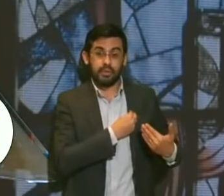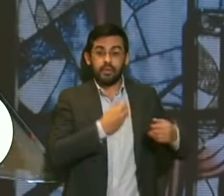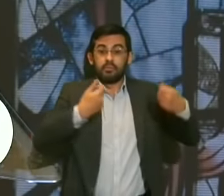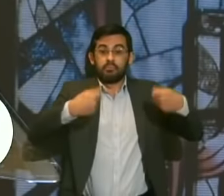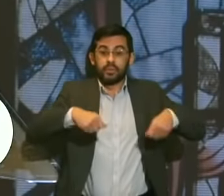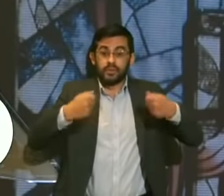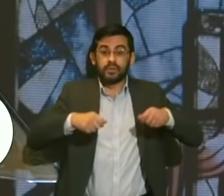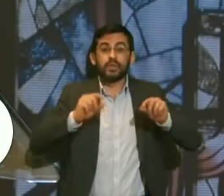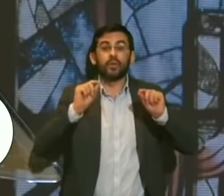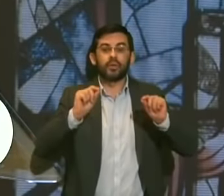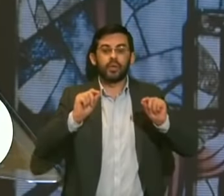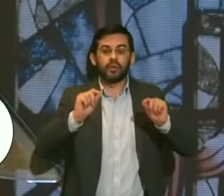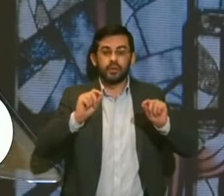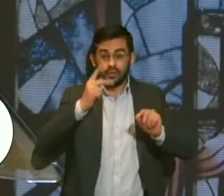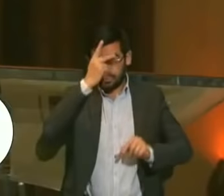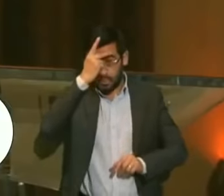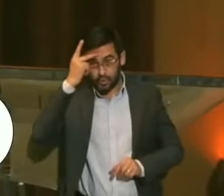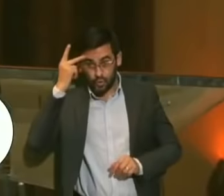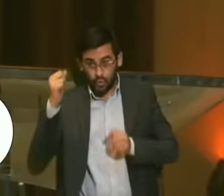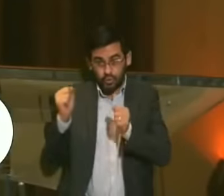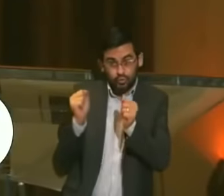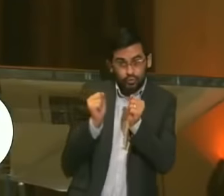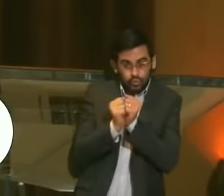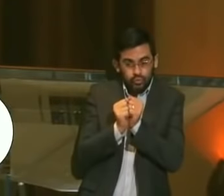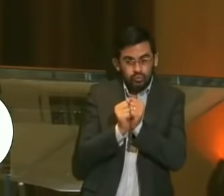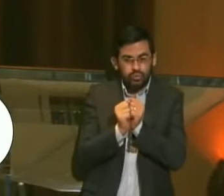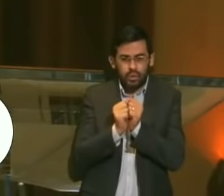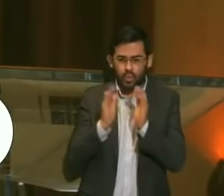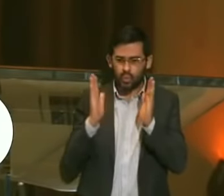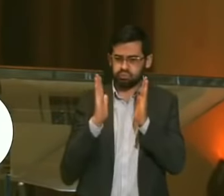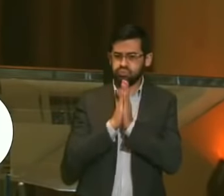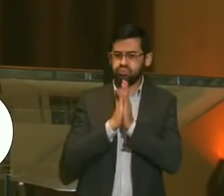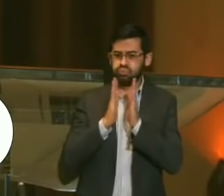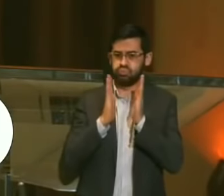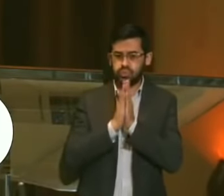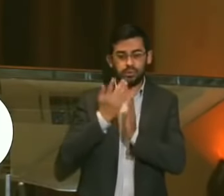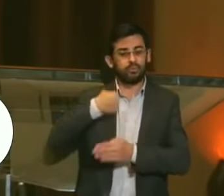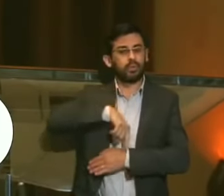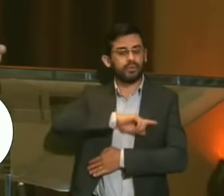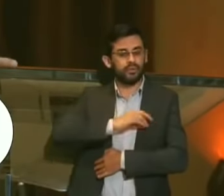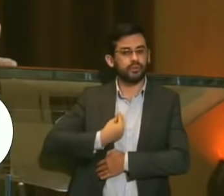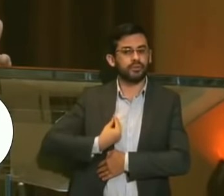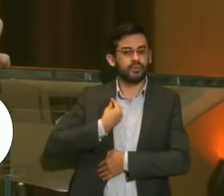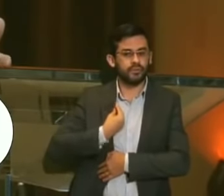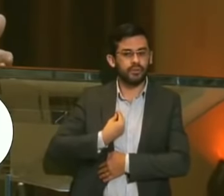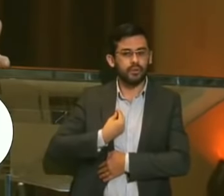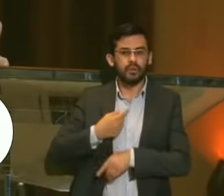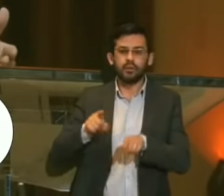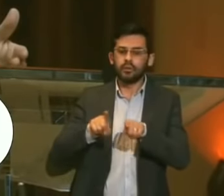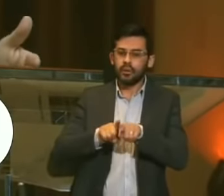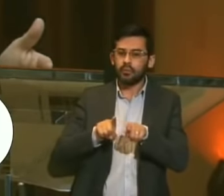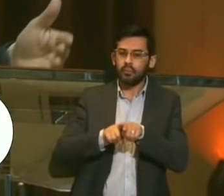de gente que esteja intercedendo por nós e que esteja nos